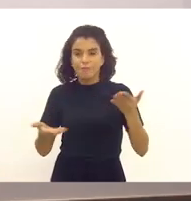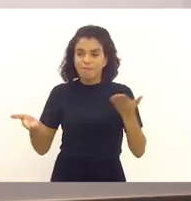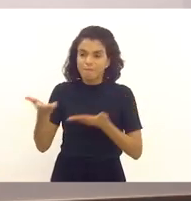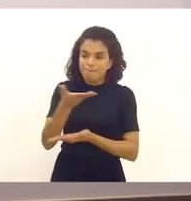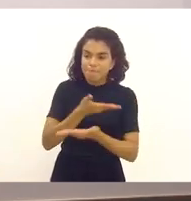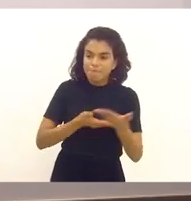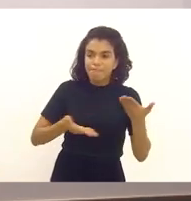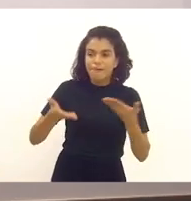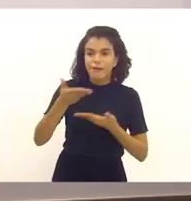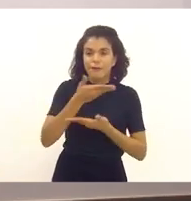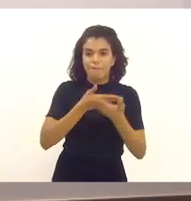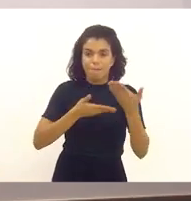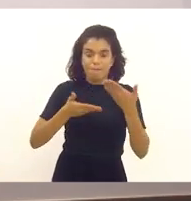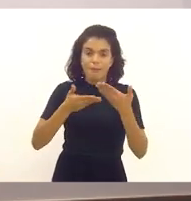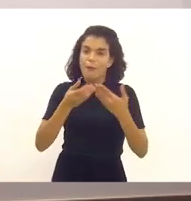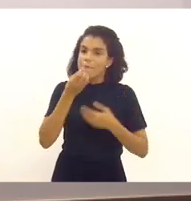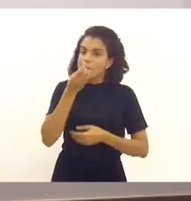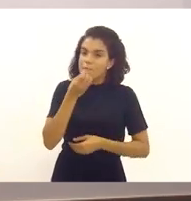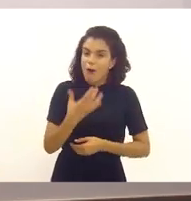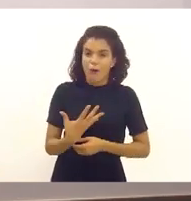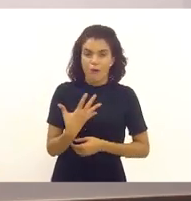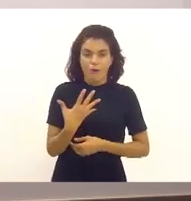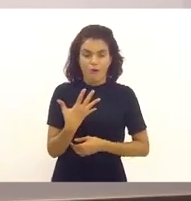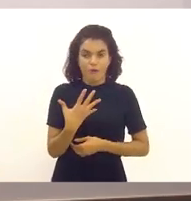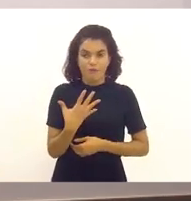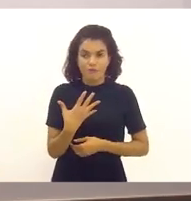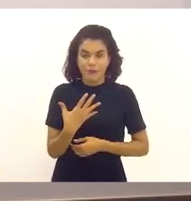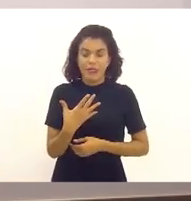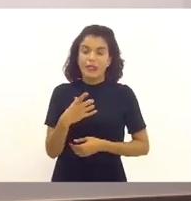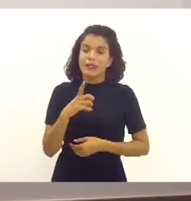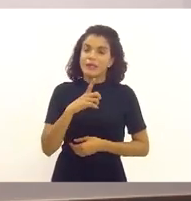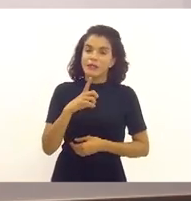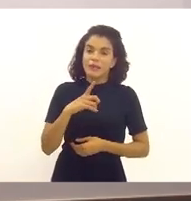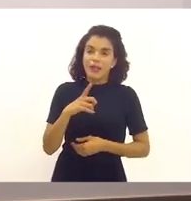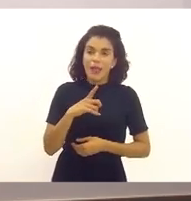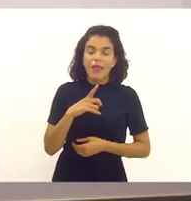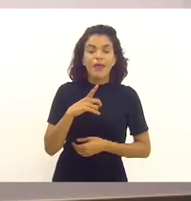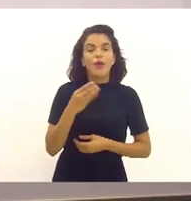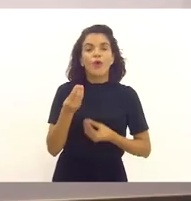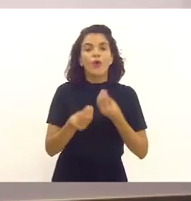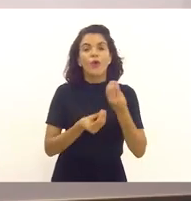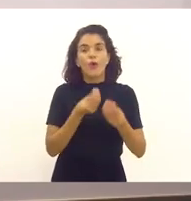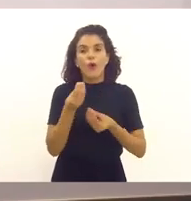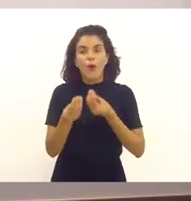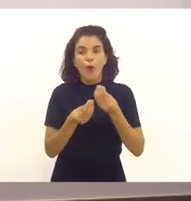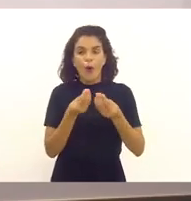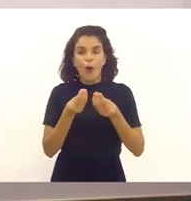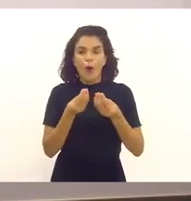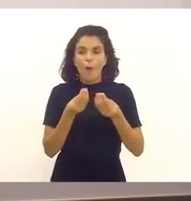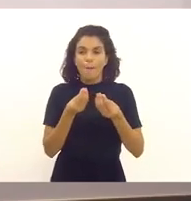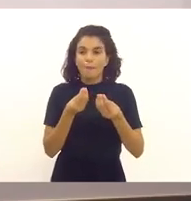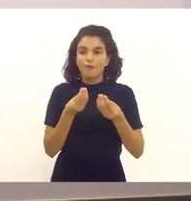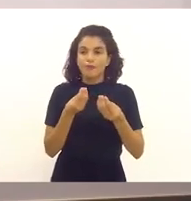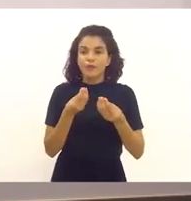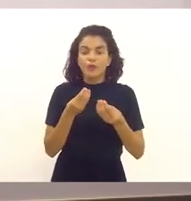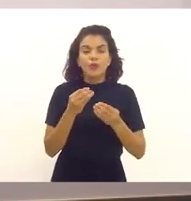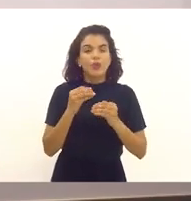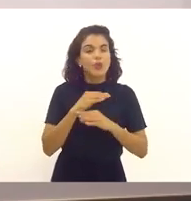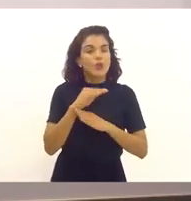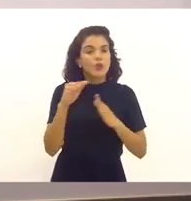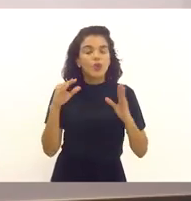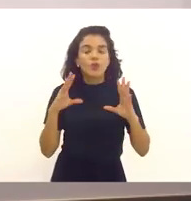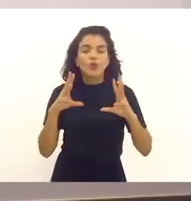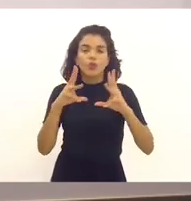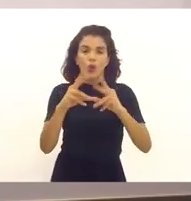Eles são muito bons é a rede ela se comunica com muita facilidade todos os